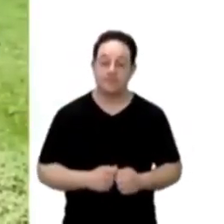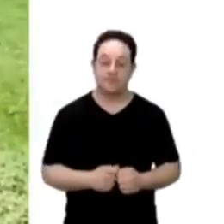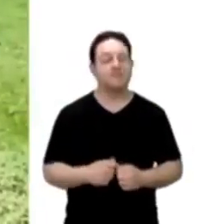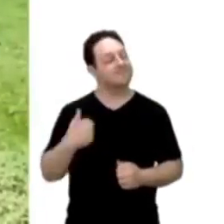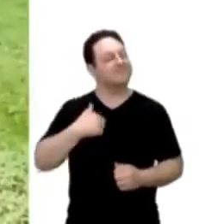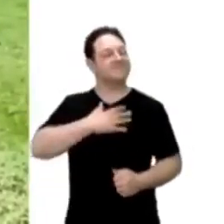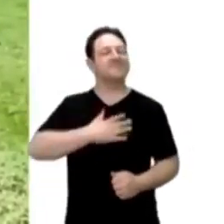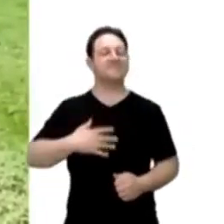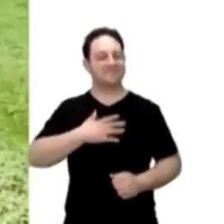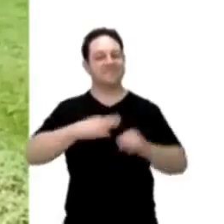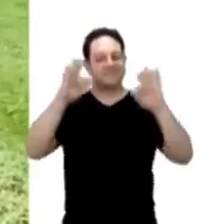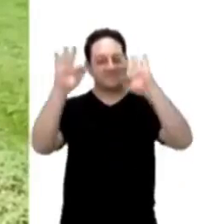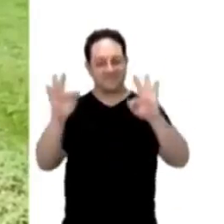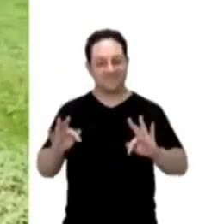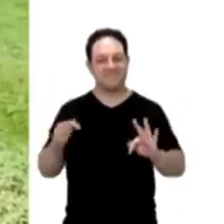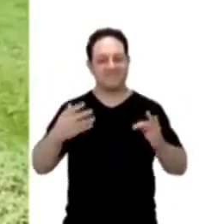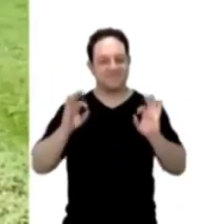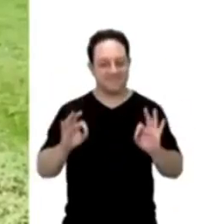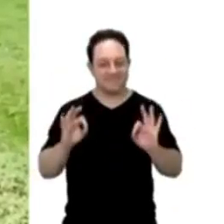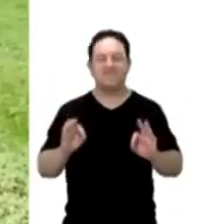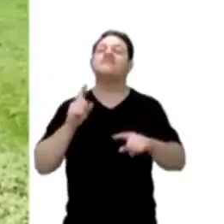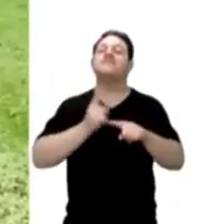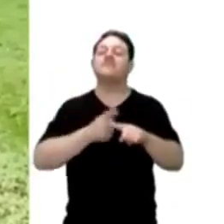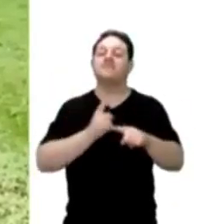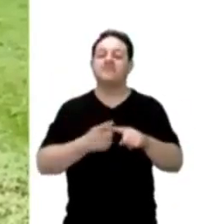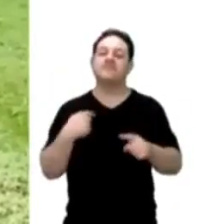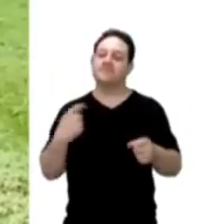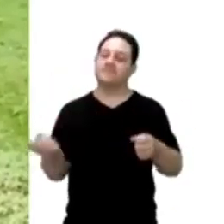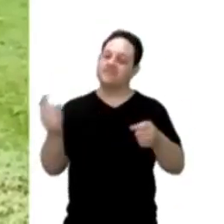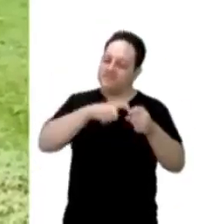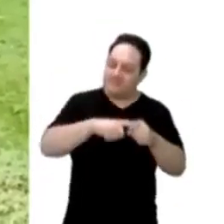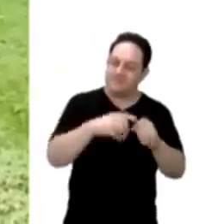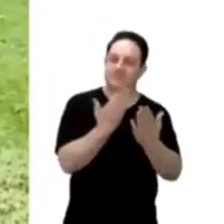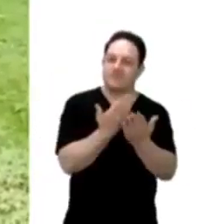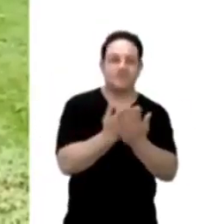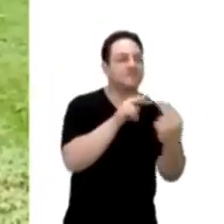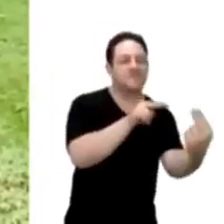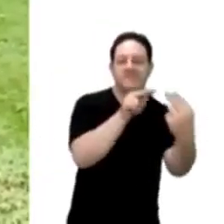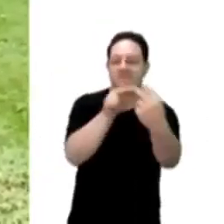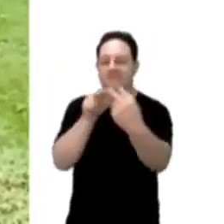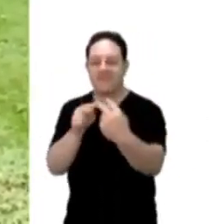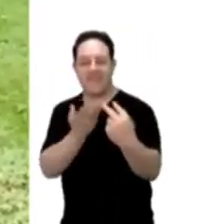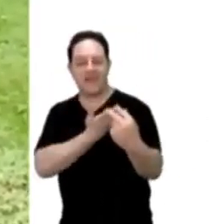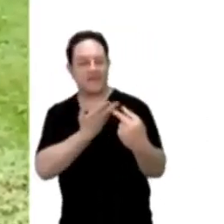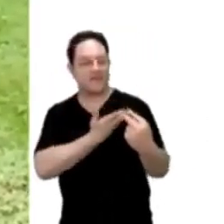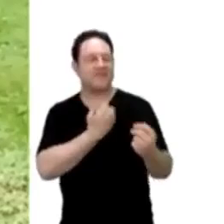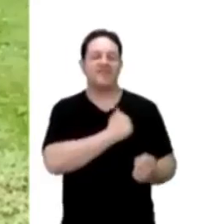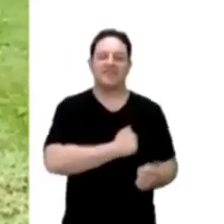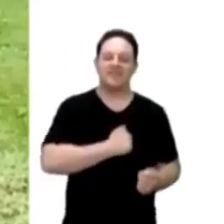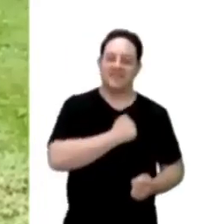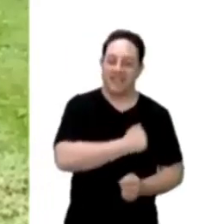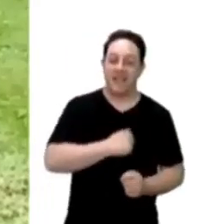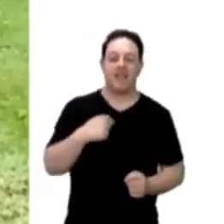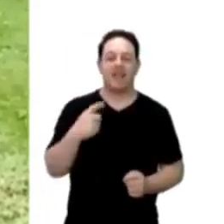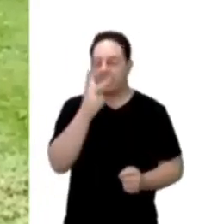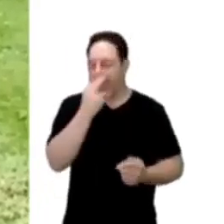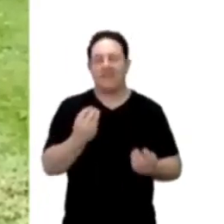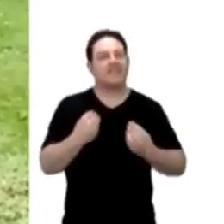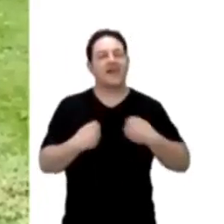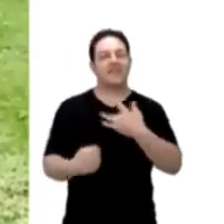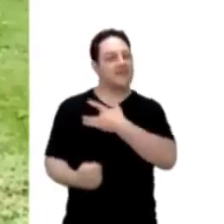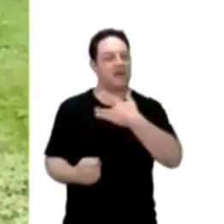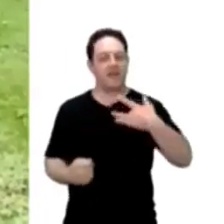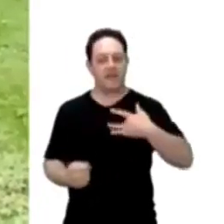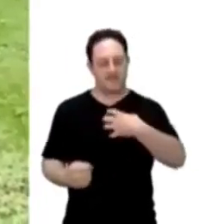muito feliz, muito contente mesmo de ter voltado, de ter reencontrado meus amigos. Isso fez, assim, na minha